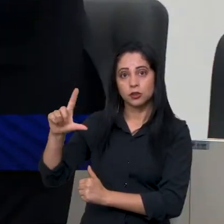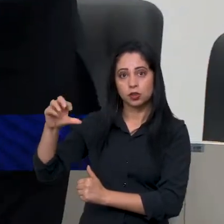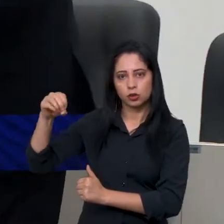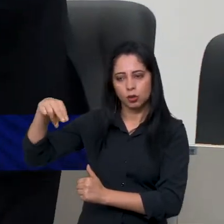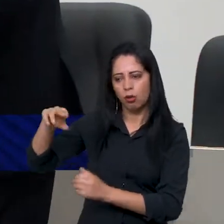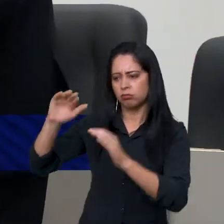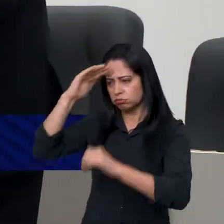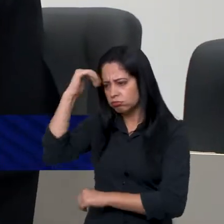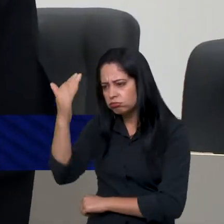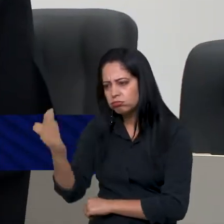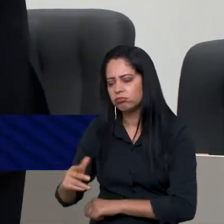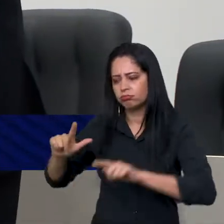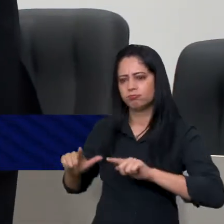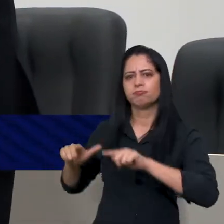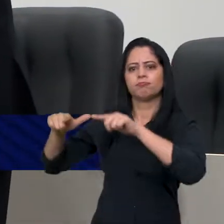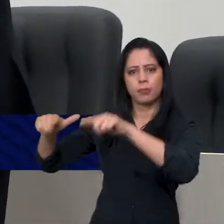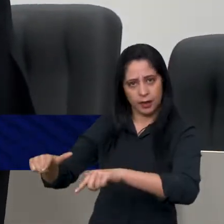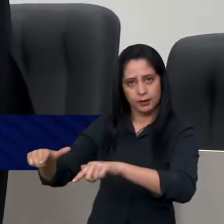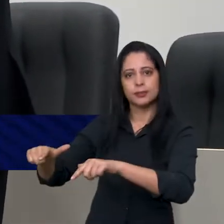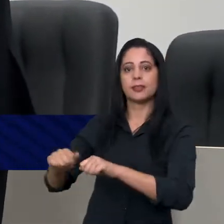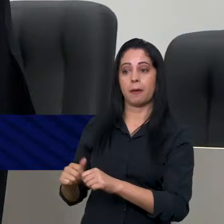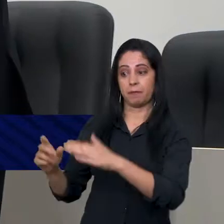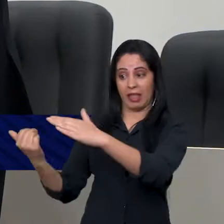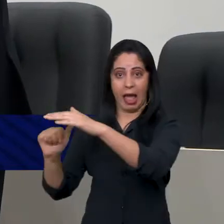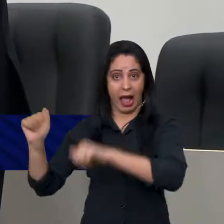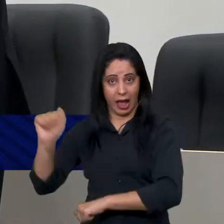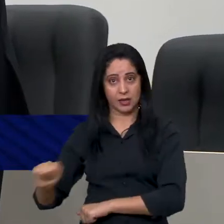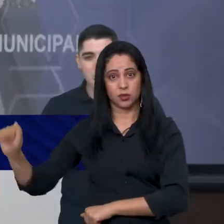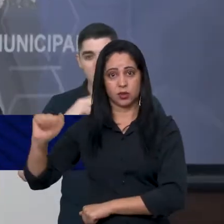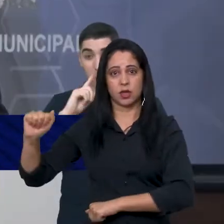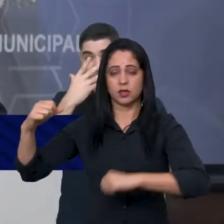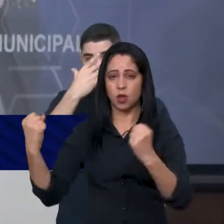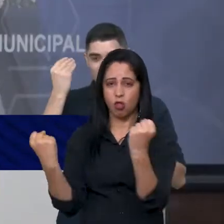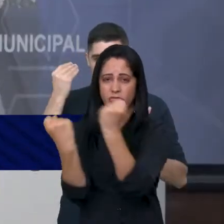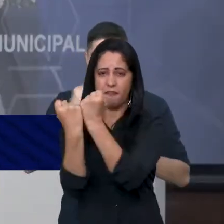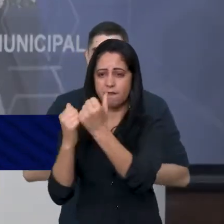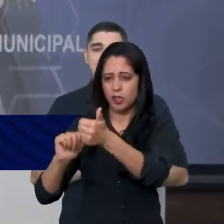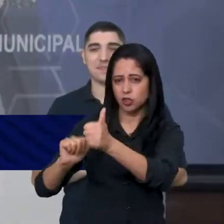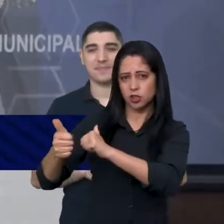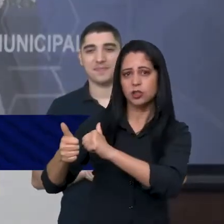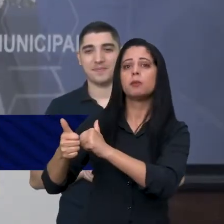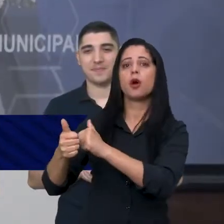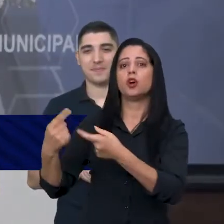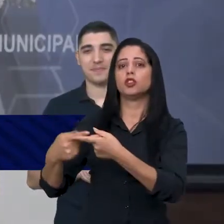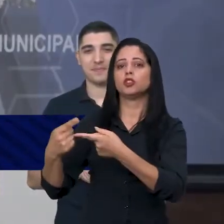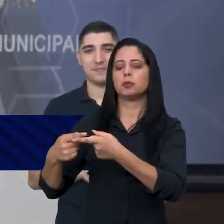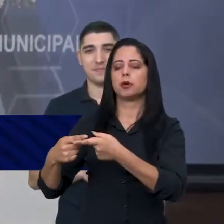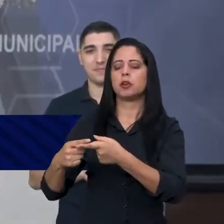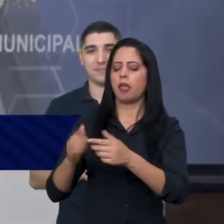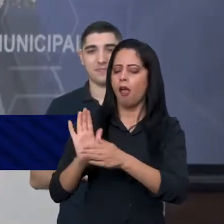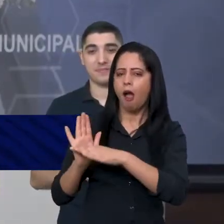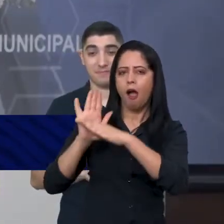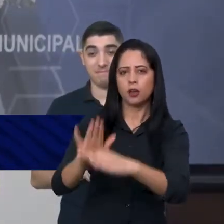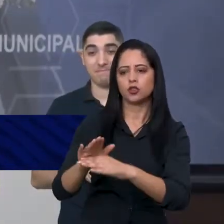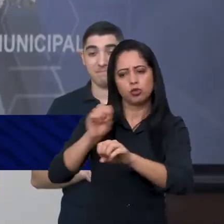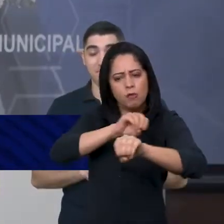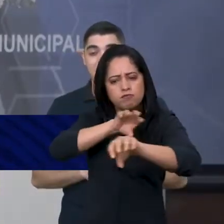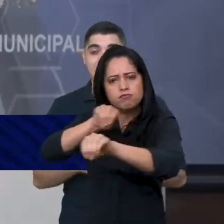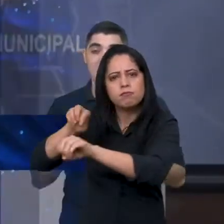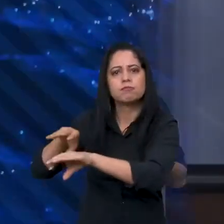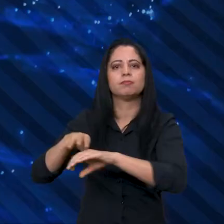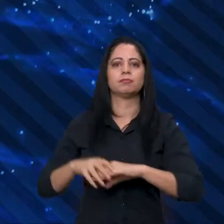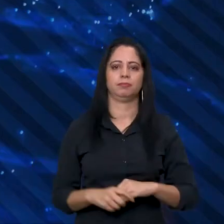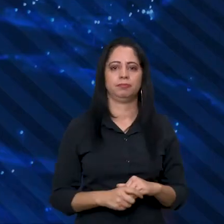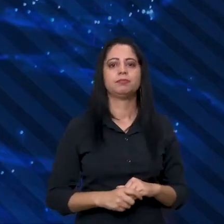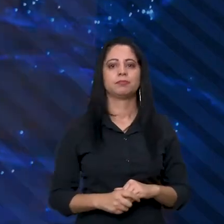Campos com medalha de mérito legislativo. A associação atua na defesa do esporte como instrumento de formação e